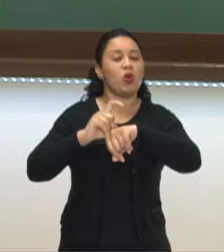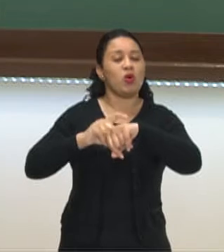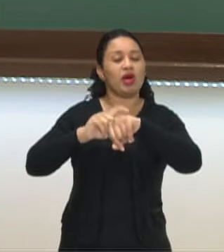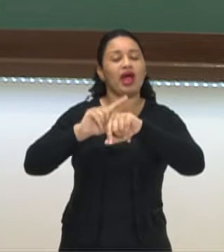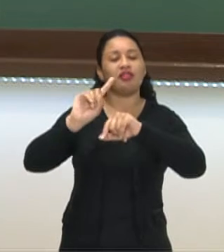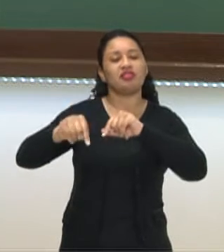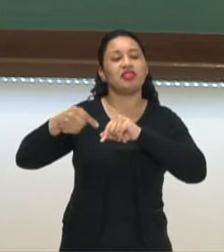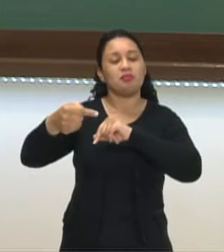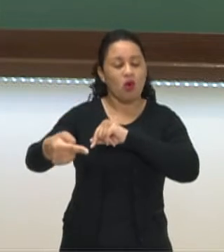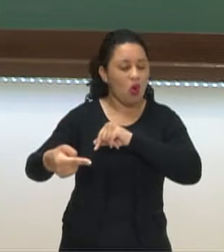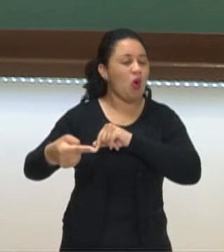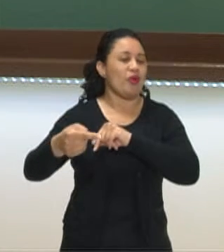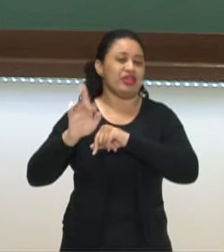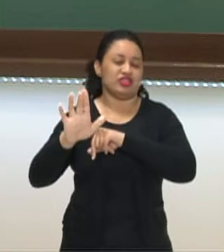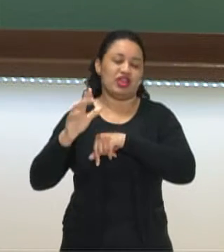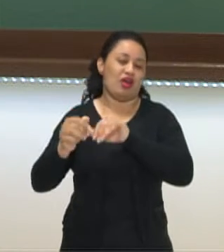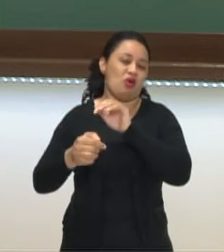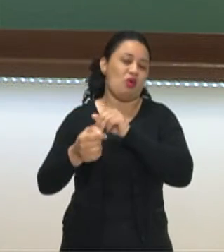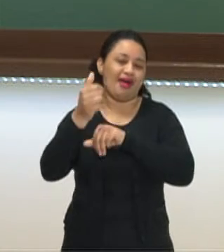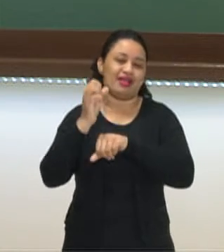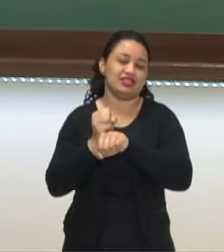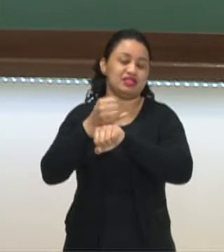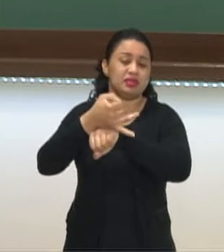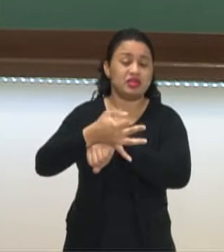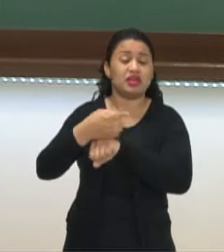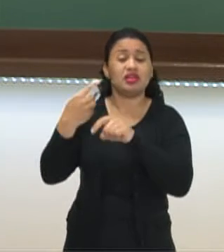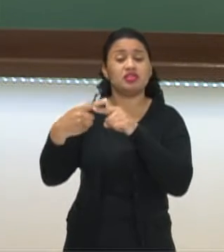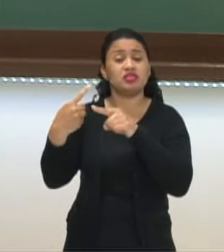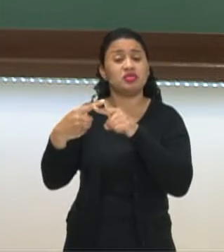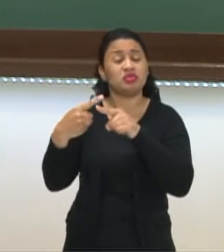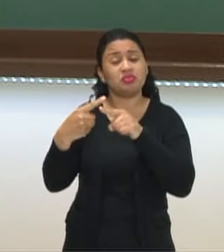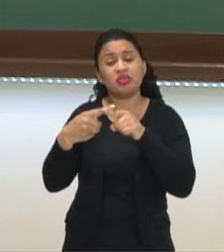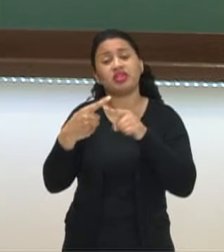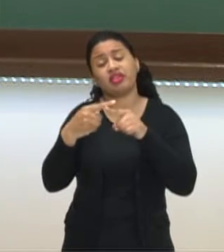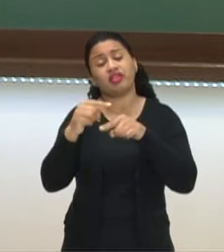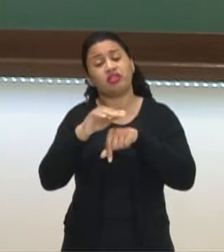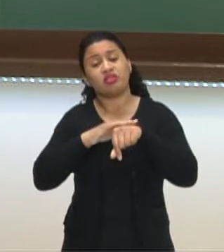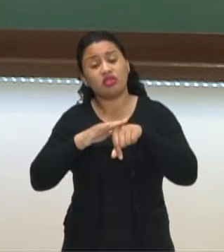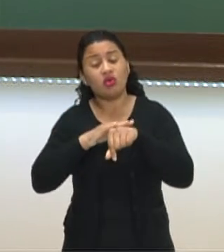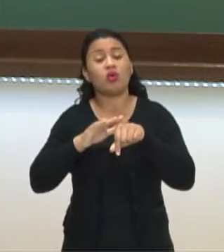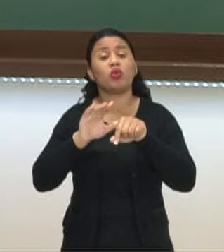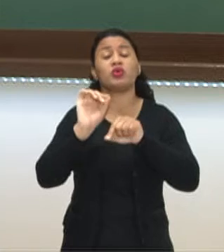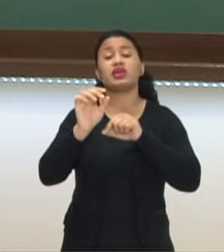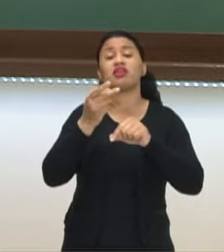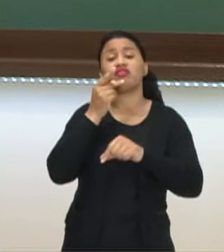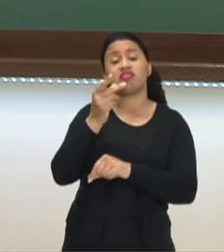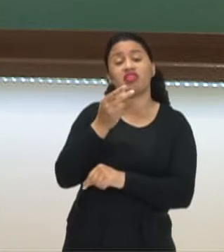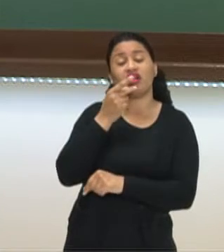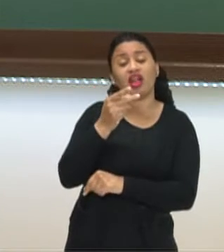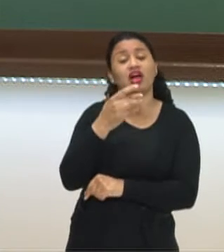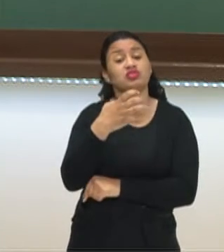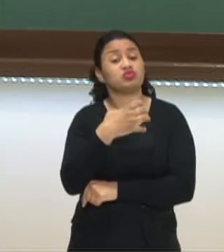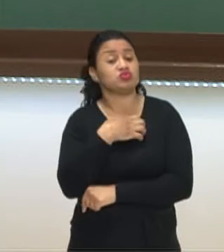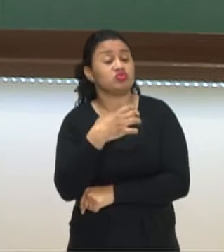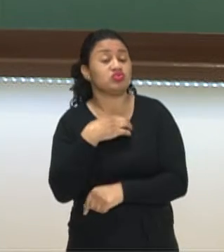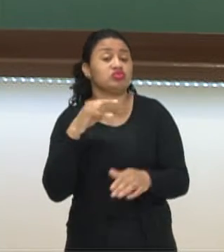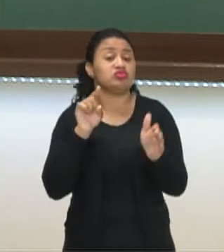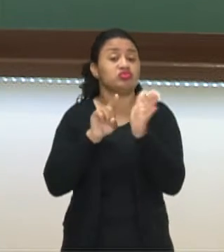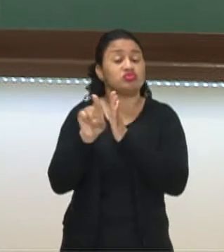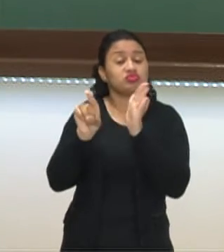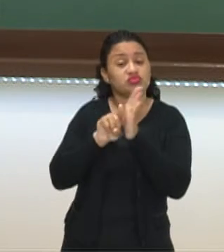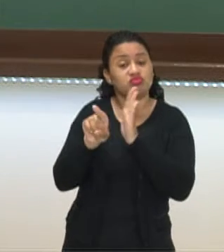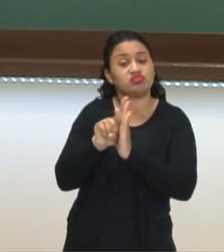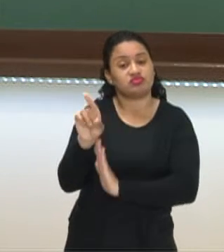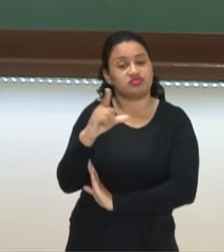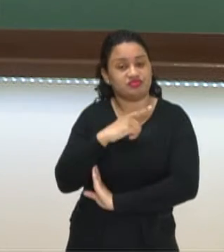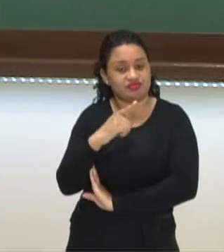horário bem mais tarde, por conta de questões de conteúdo e do formato de perguntas que eles